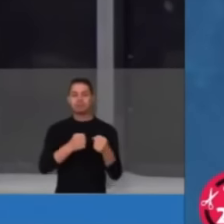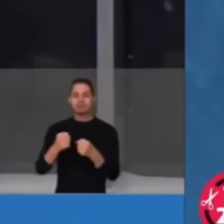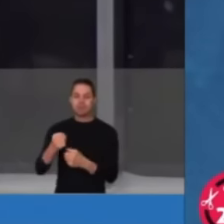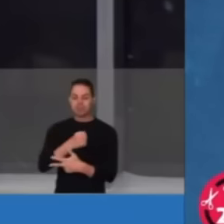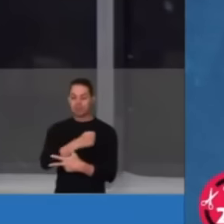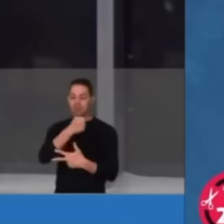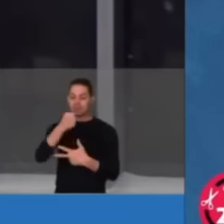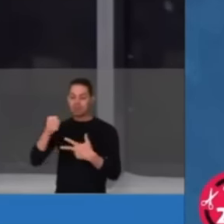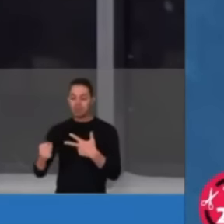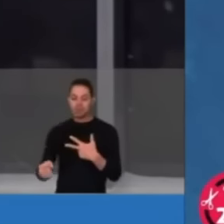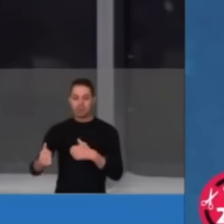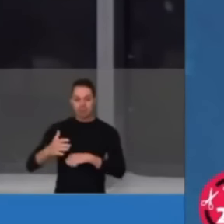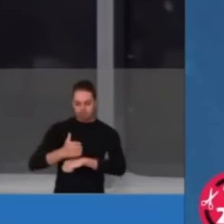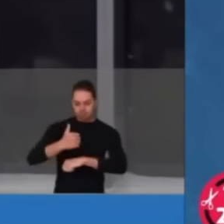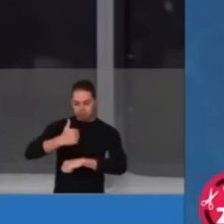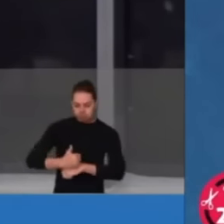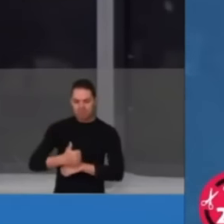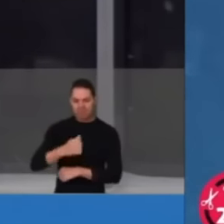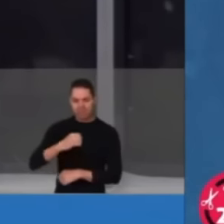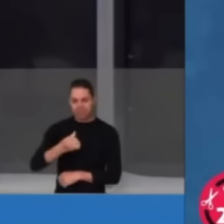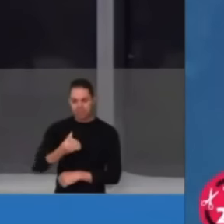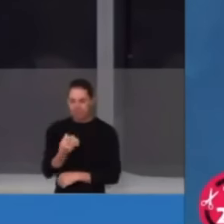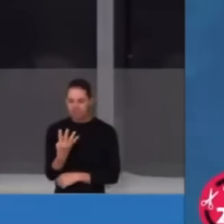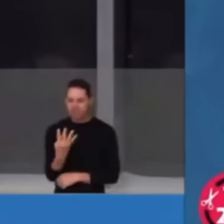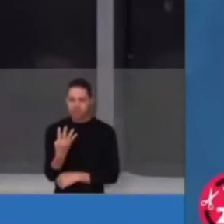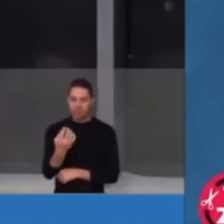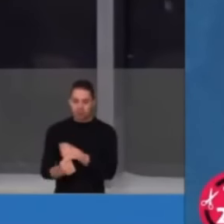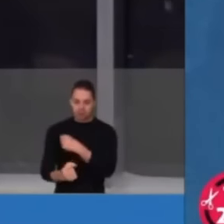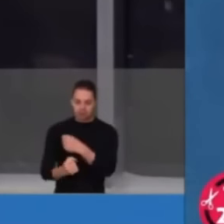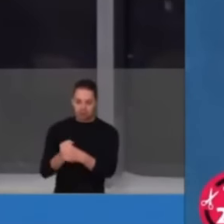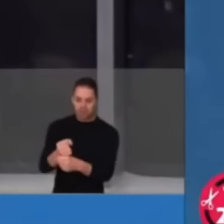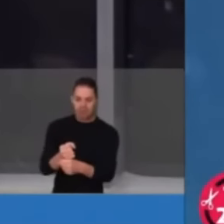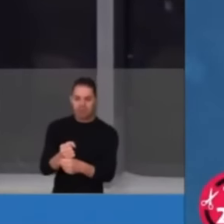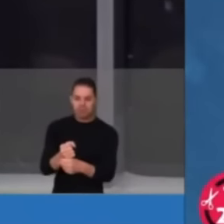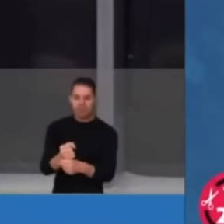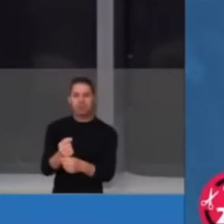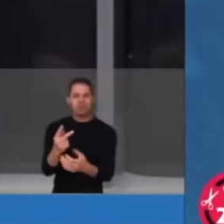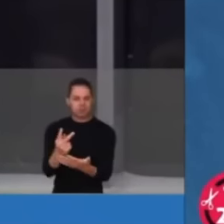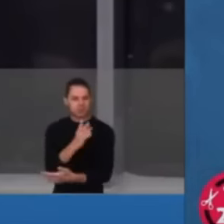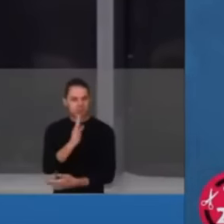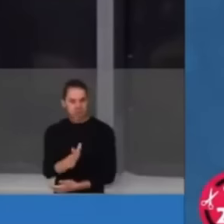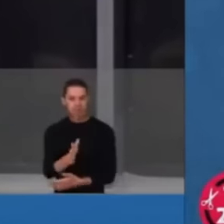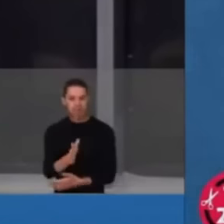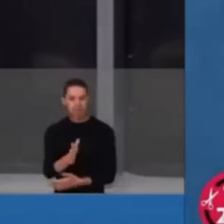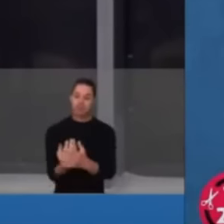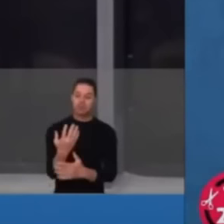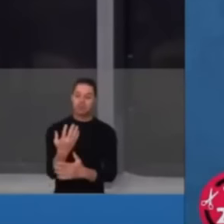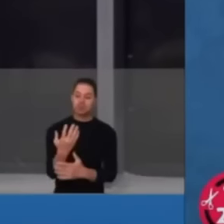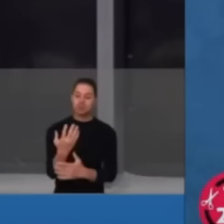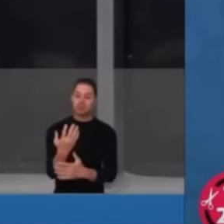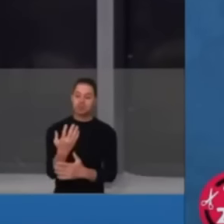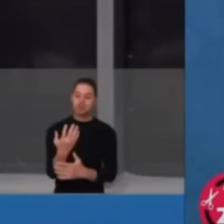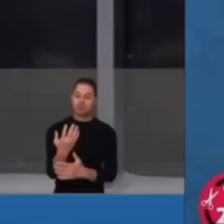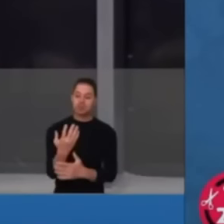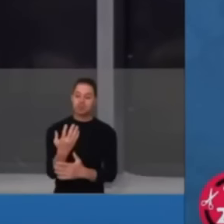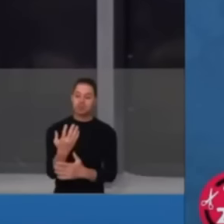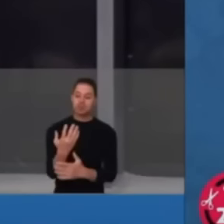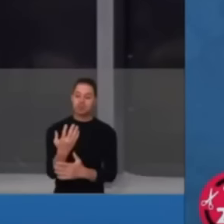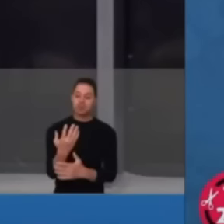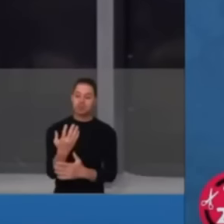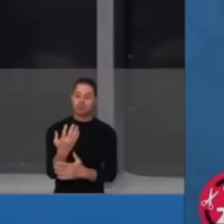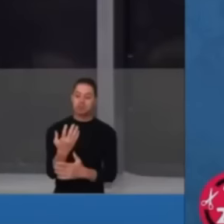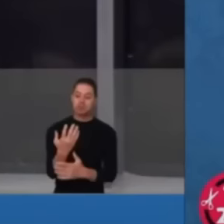golpe de estado depois do que foi 1964 21 anos de ditadura feito isso surgiu no Brasil um fenômeno falando